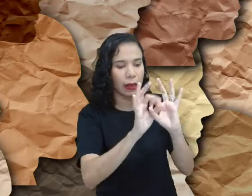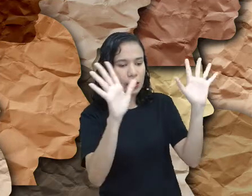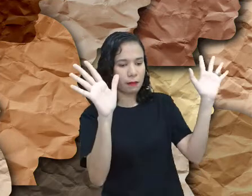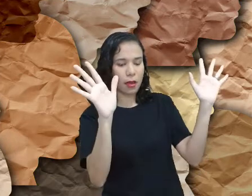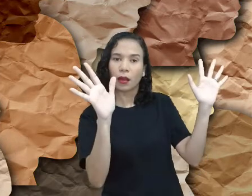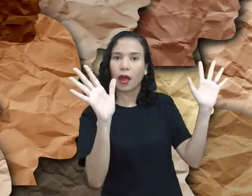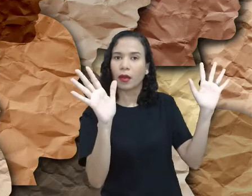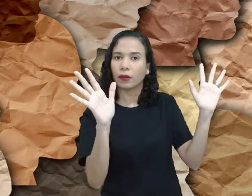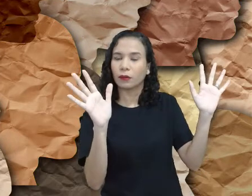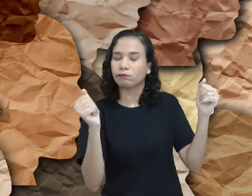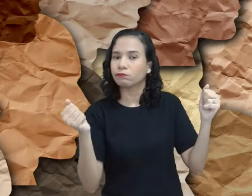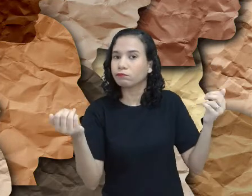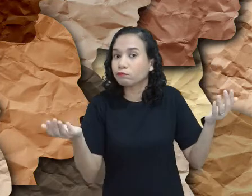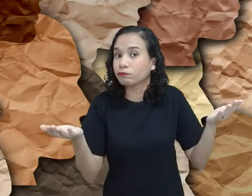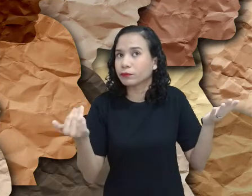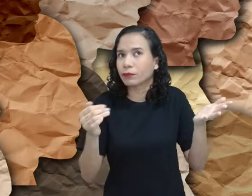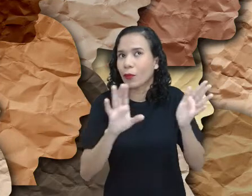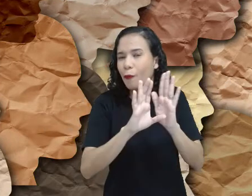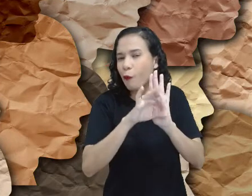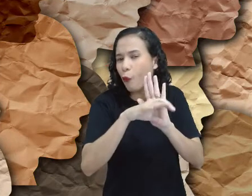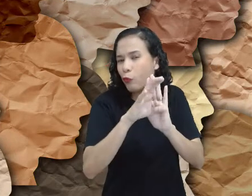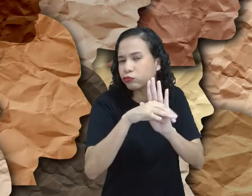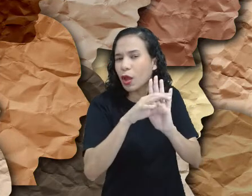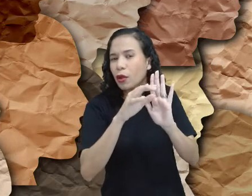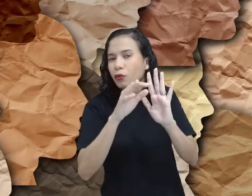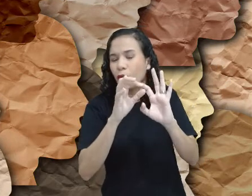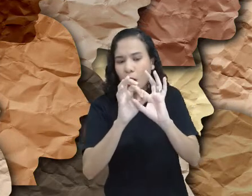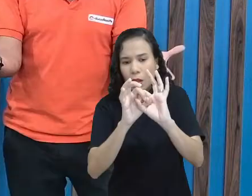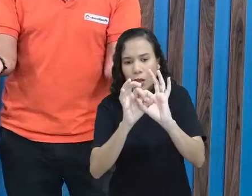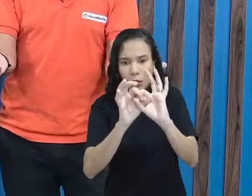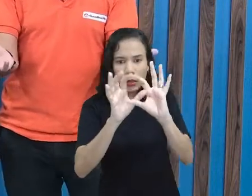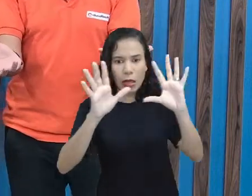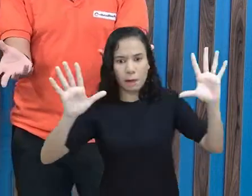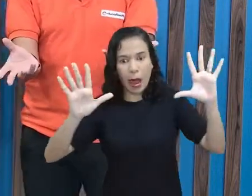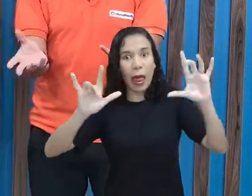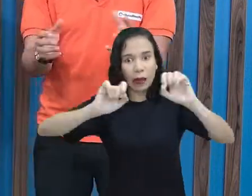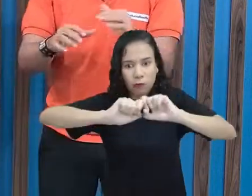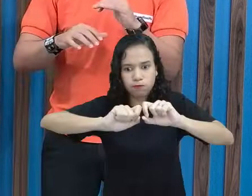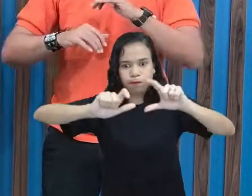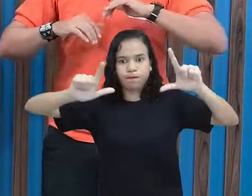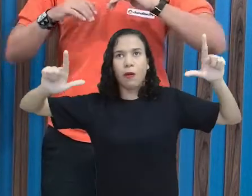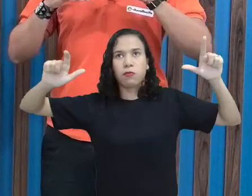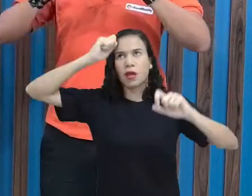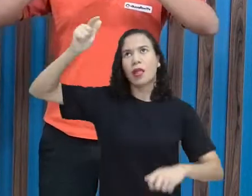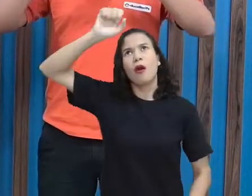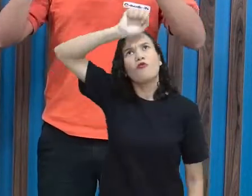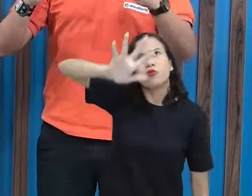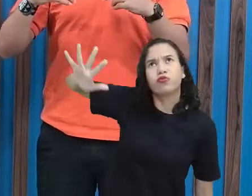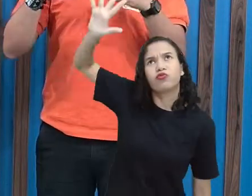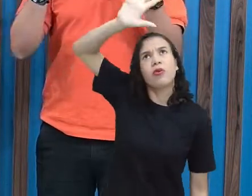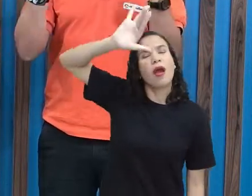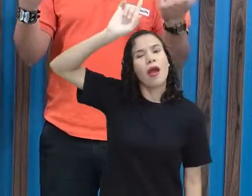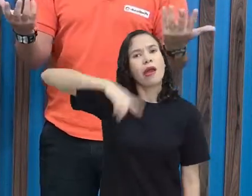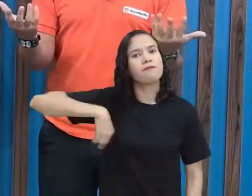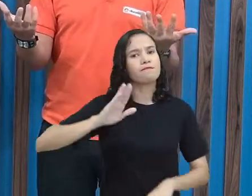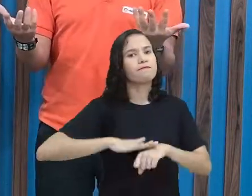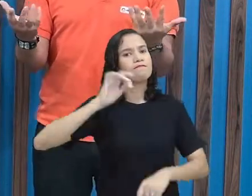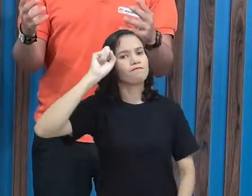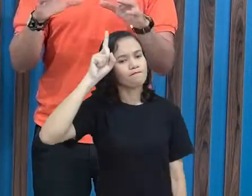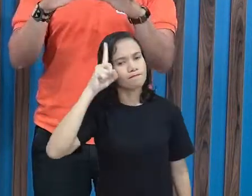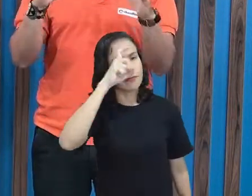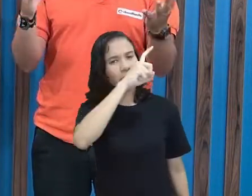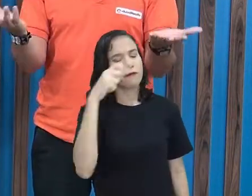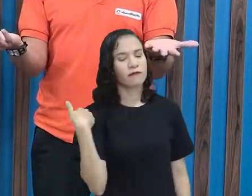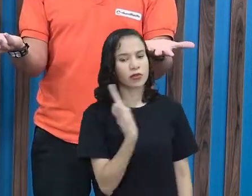liberdade, né? No conceito tão amplo que é o conceito de liberdade, né? Eu creio que é um dos conceitos mais difíceis da